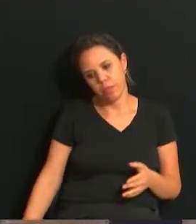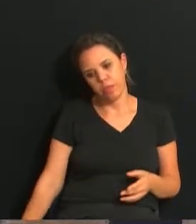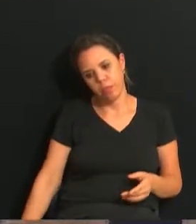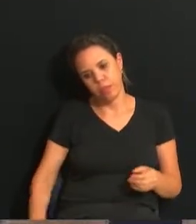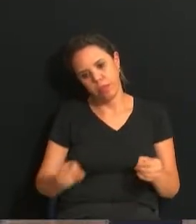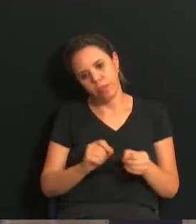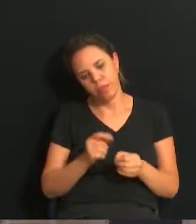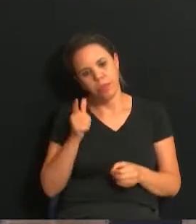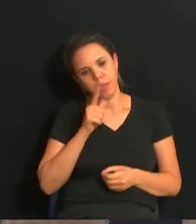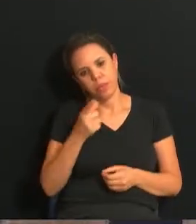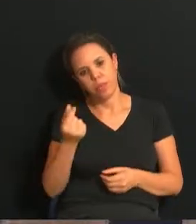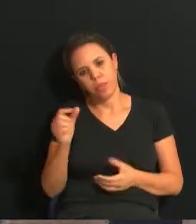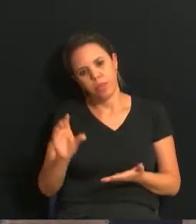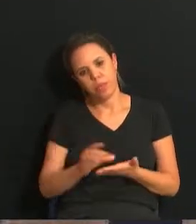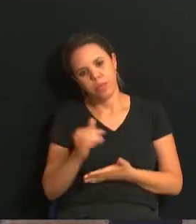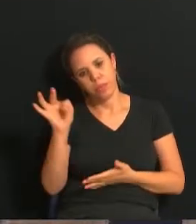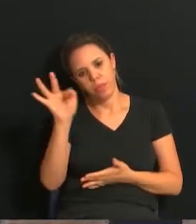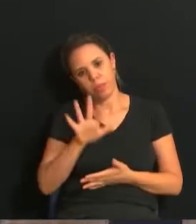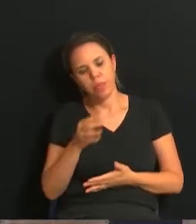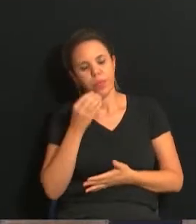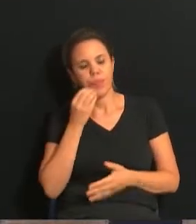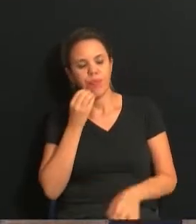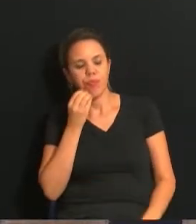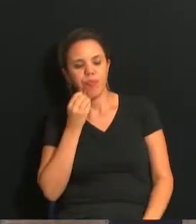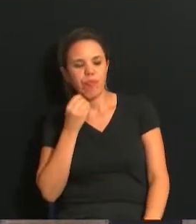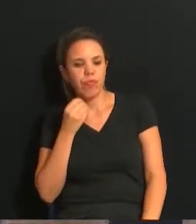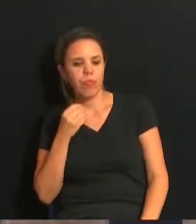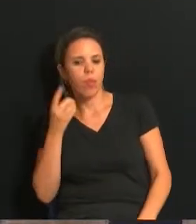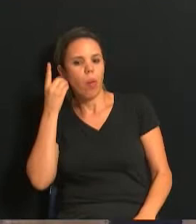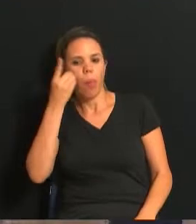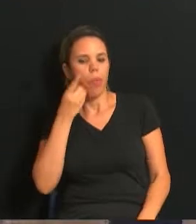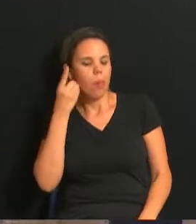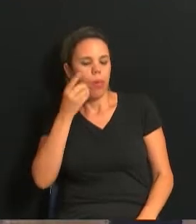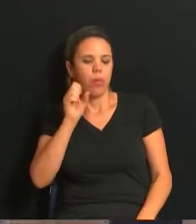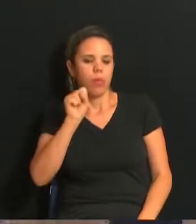conseguir verbas federais, né? Deputada Samia Bonfim,